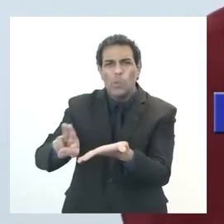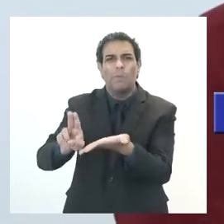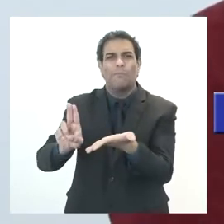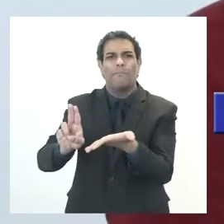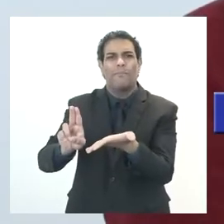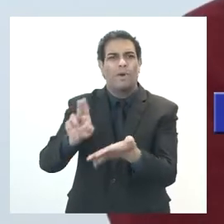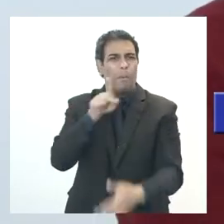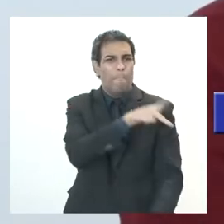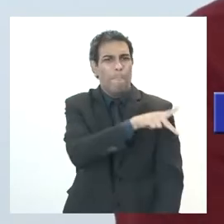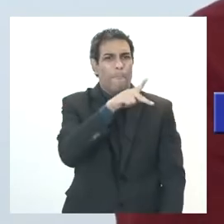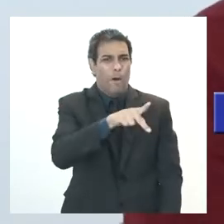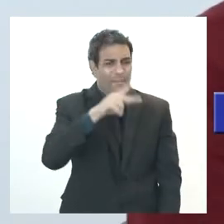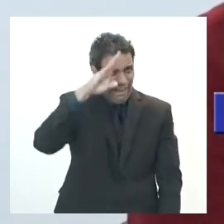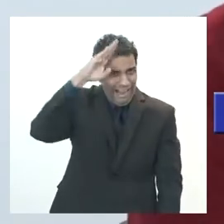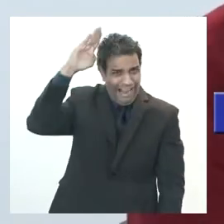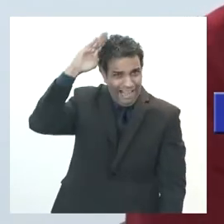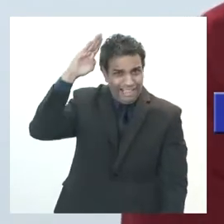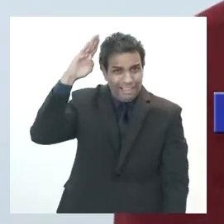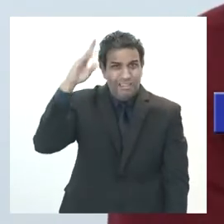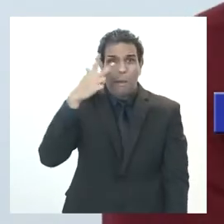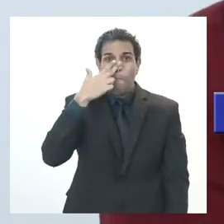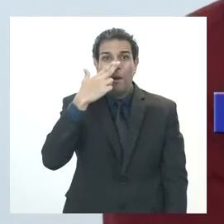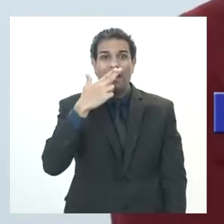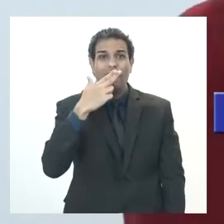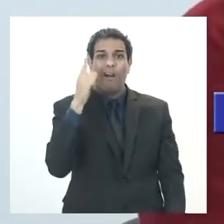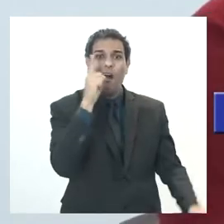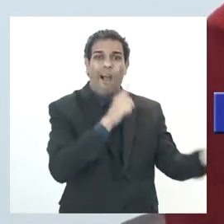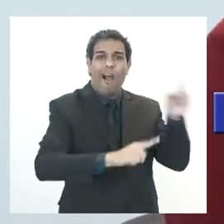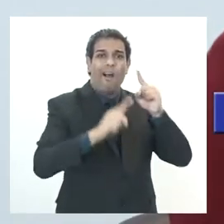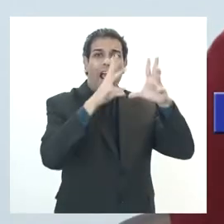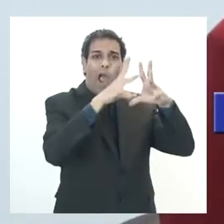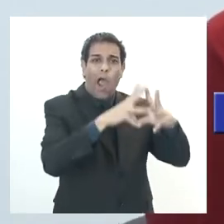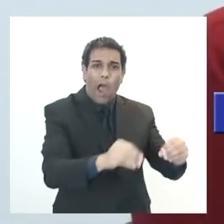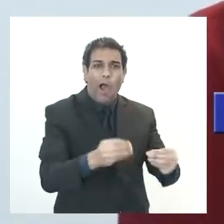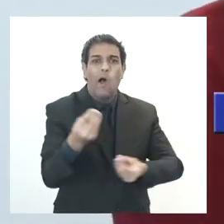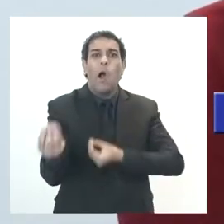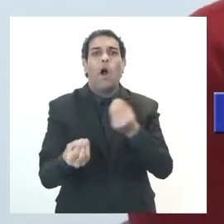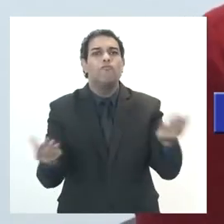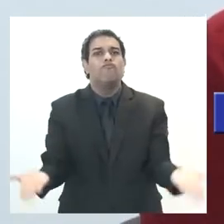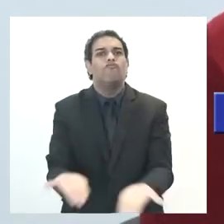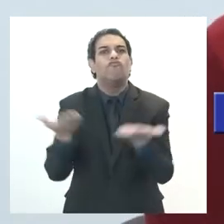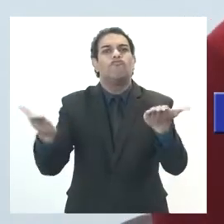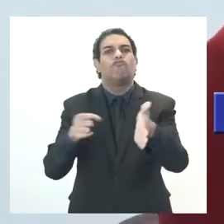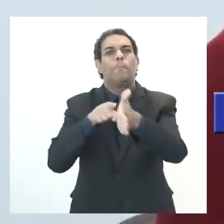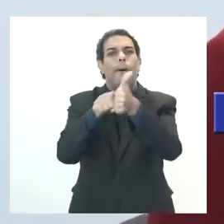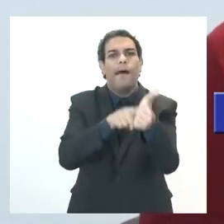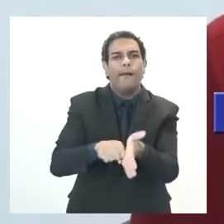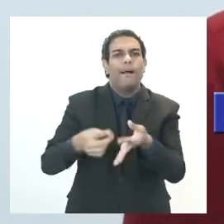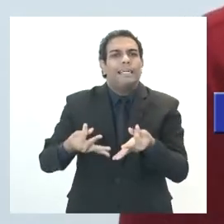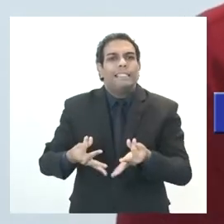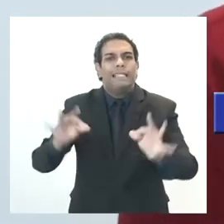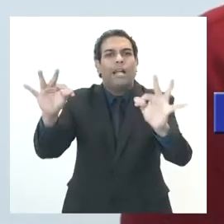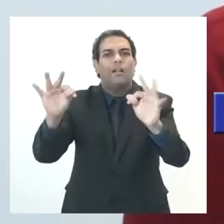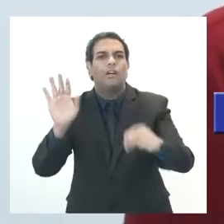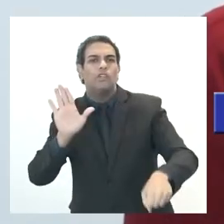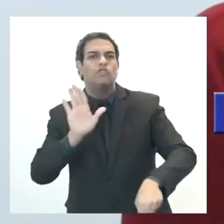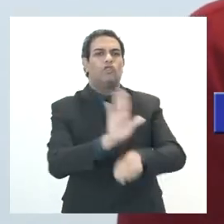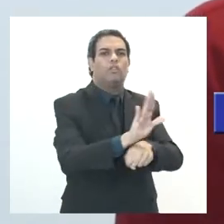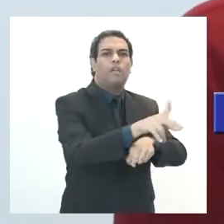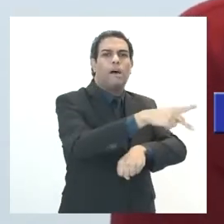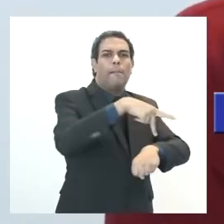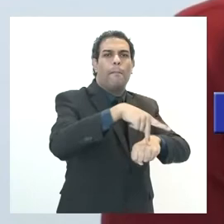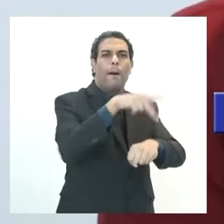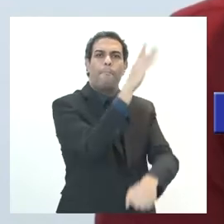carreira docente você vai impactar diretamente na pesquisa geração de ciência e tecnologia para o país